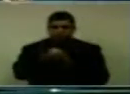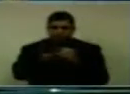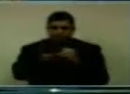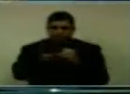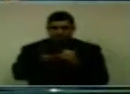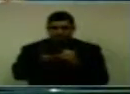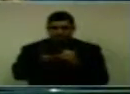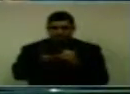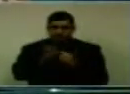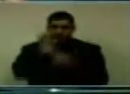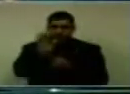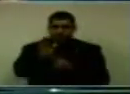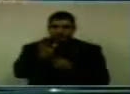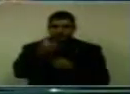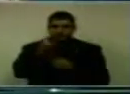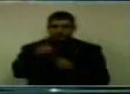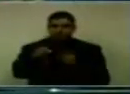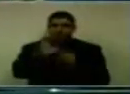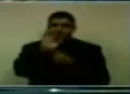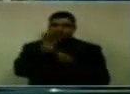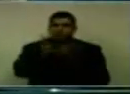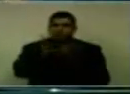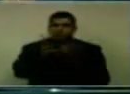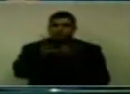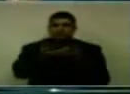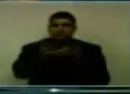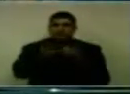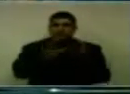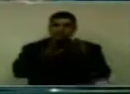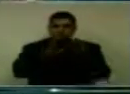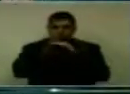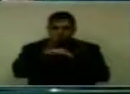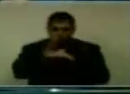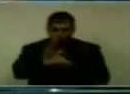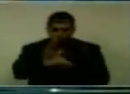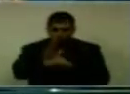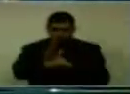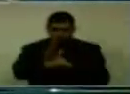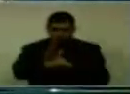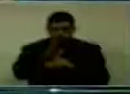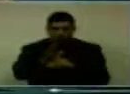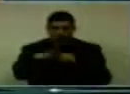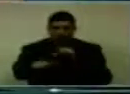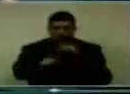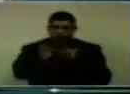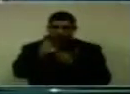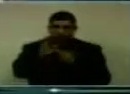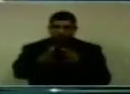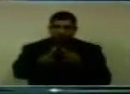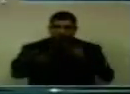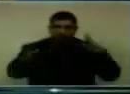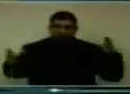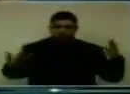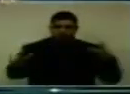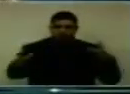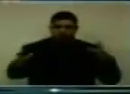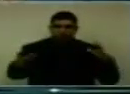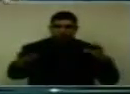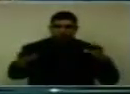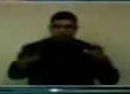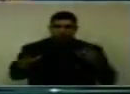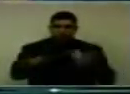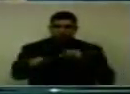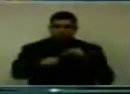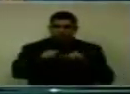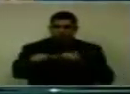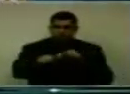oficiais apresentados pela Arsan demonstram que a repactuação gerou a maior